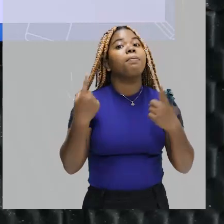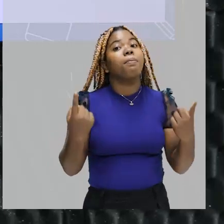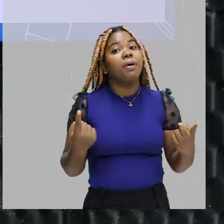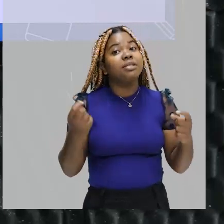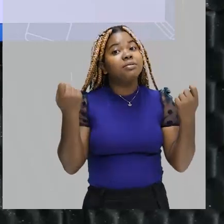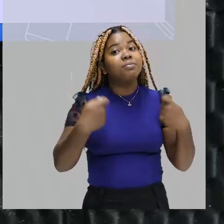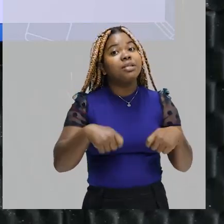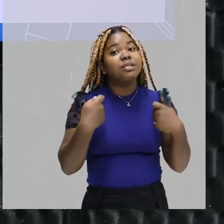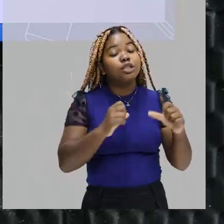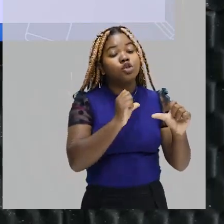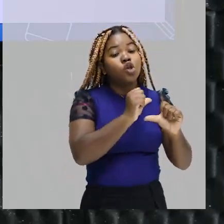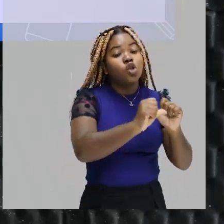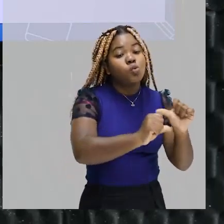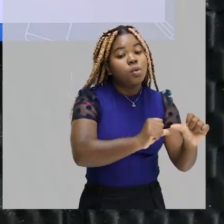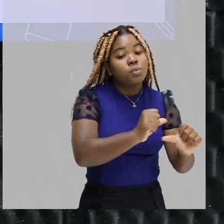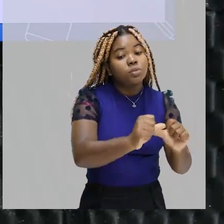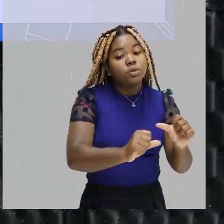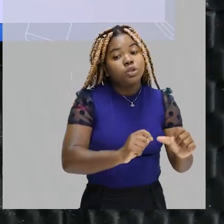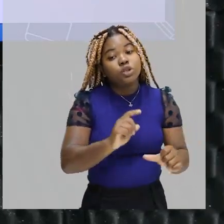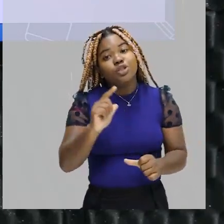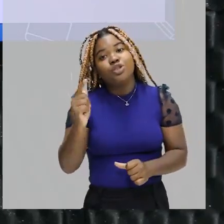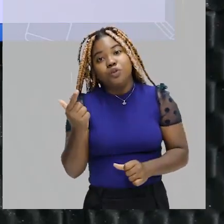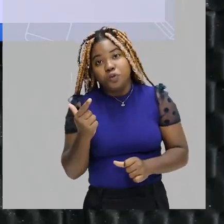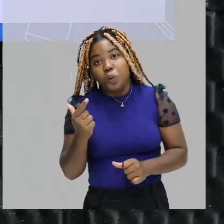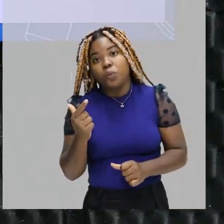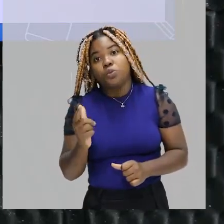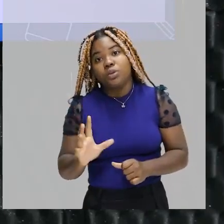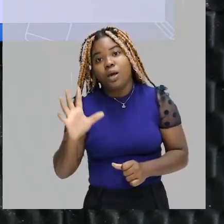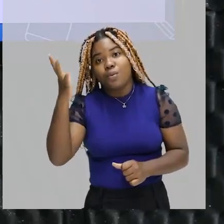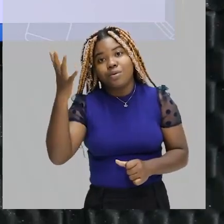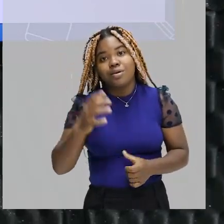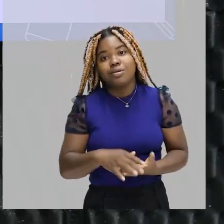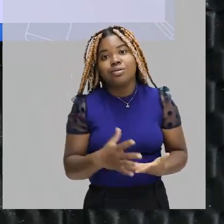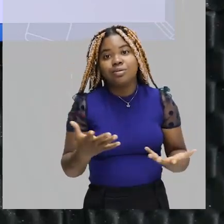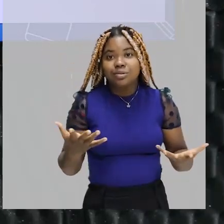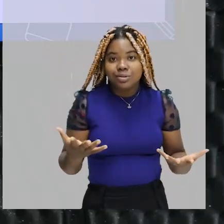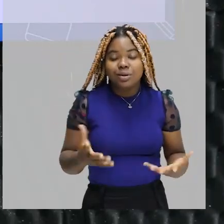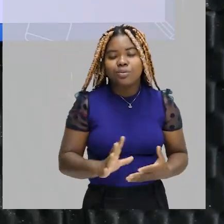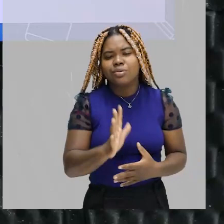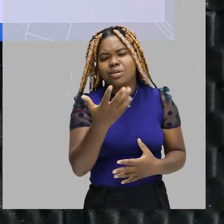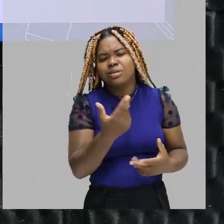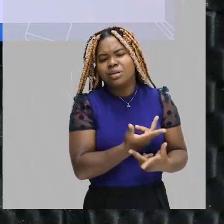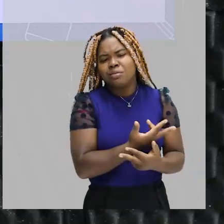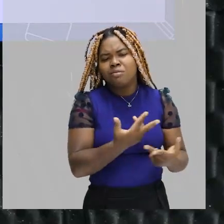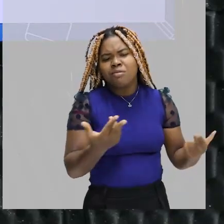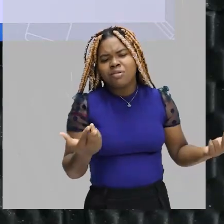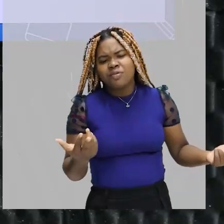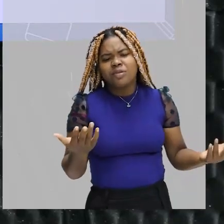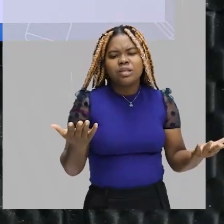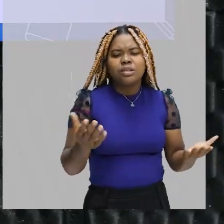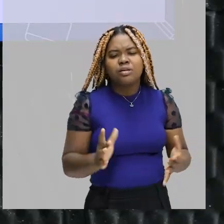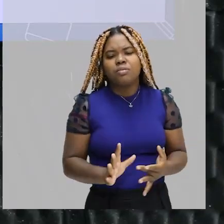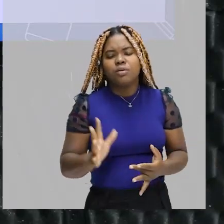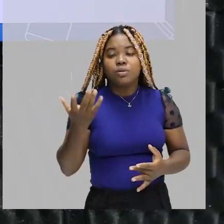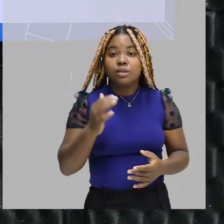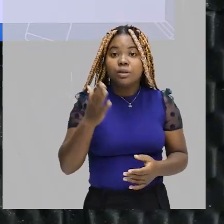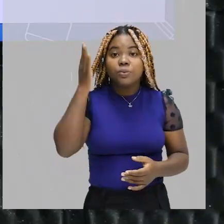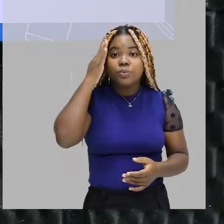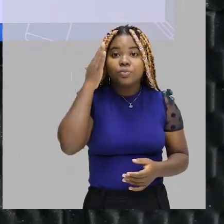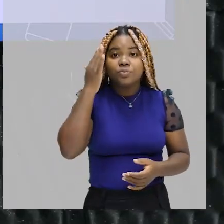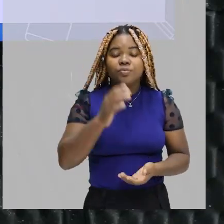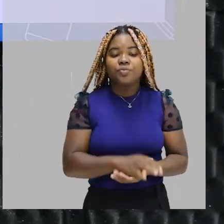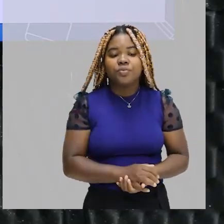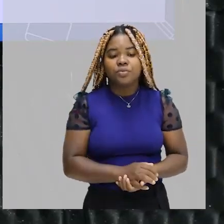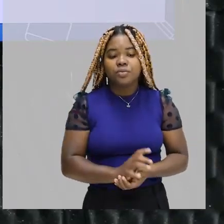de uma mudança a partir de outras circunstâncias, tá? Tem que acontecer algumas variáveis para que isso ocorra.